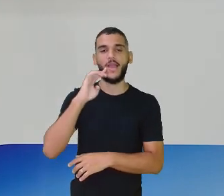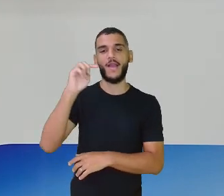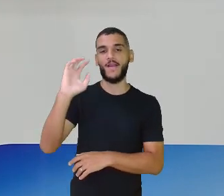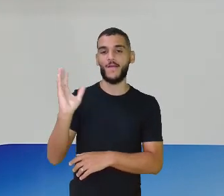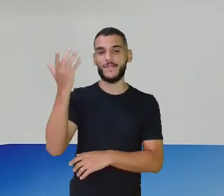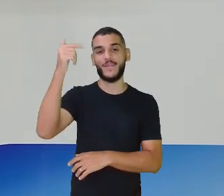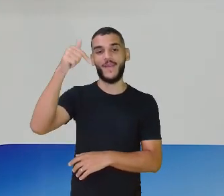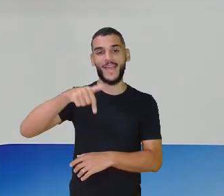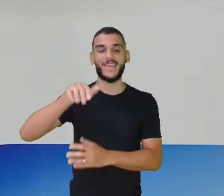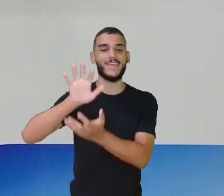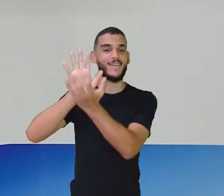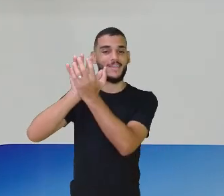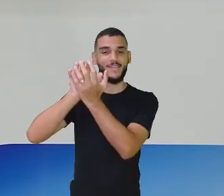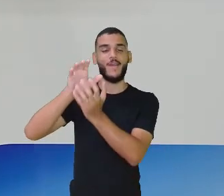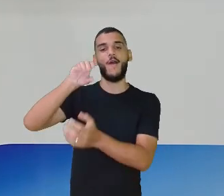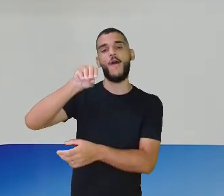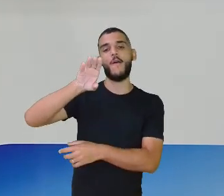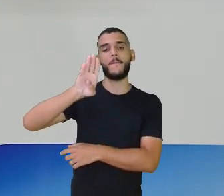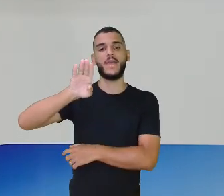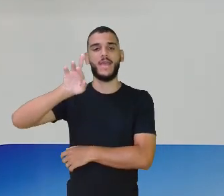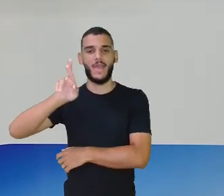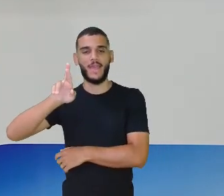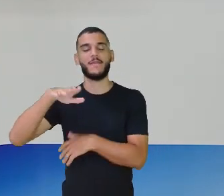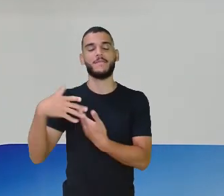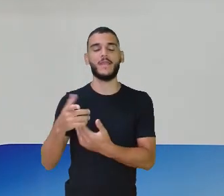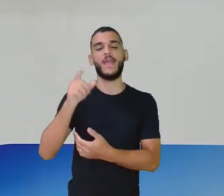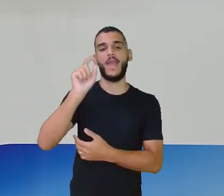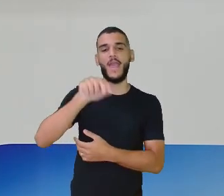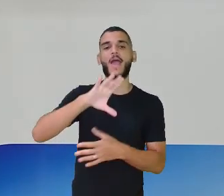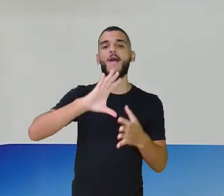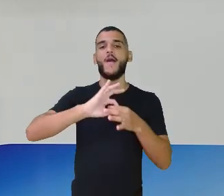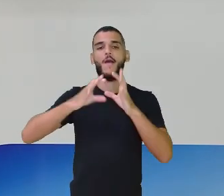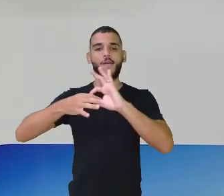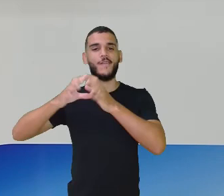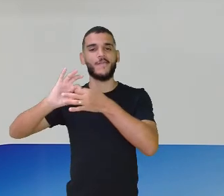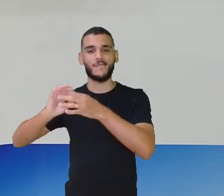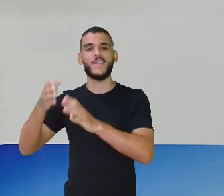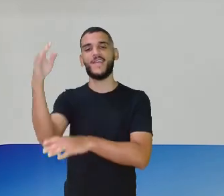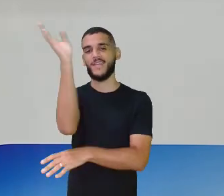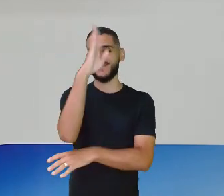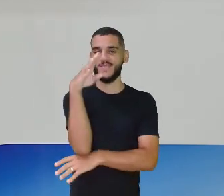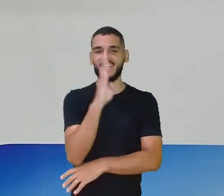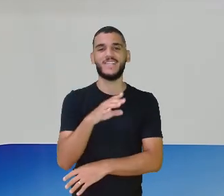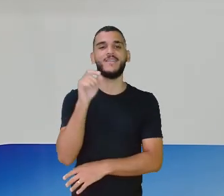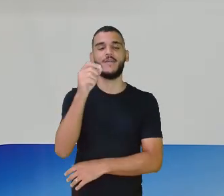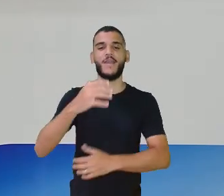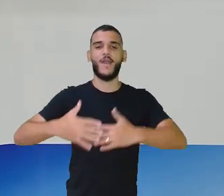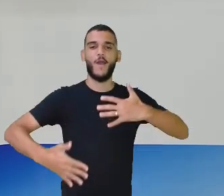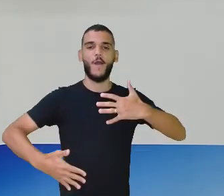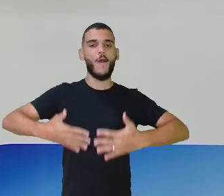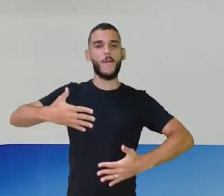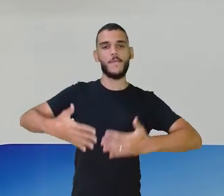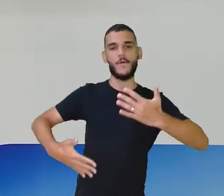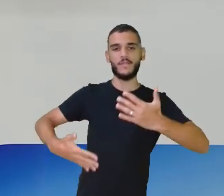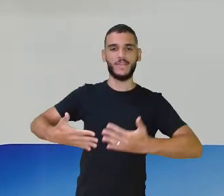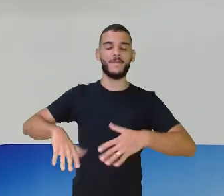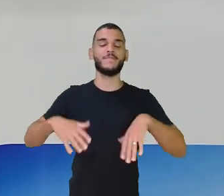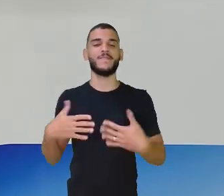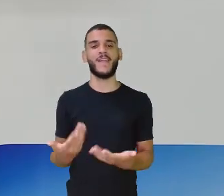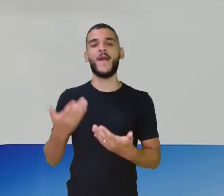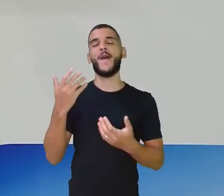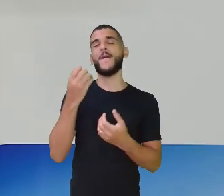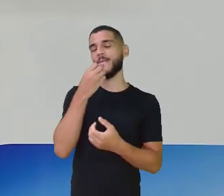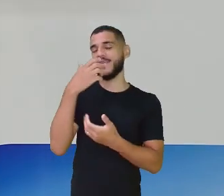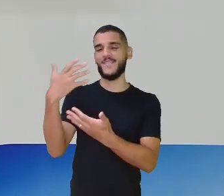foi a Olimpíada Brasileira de Robótica. Quase que não sai. E aqui comigo no chat temos a professora Eli. Seja